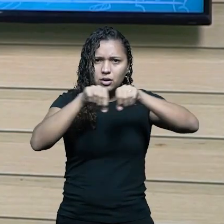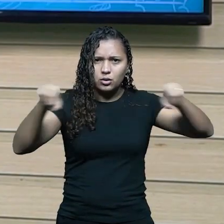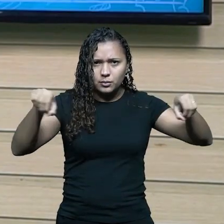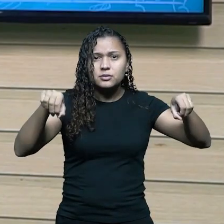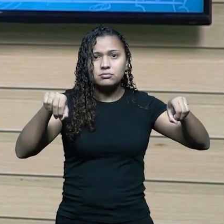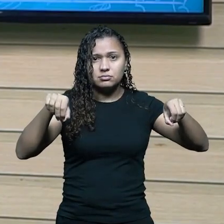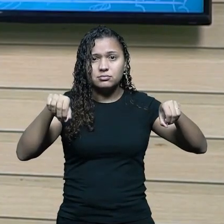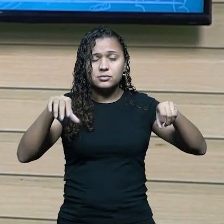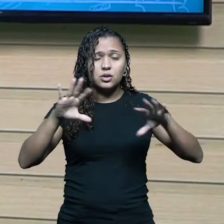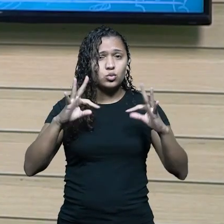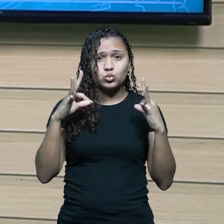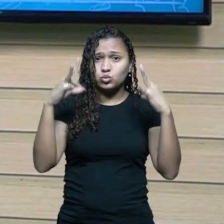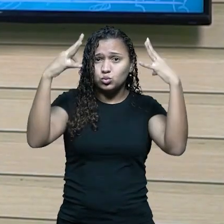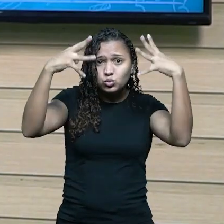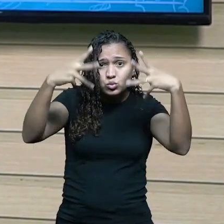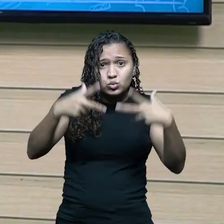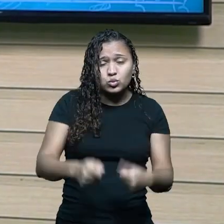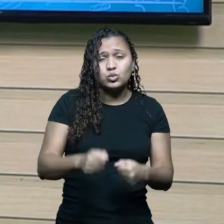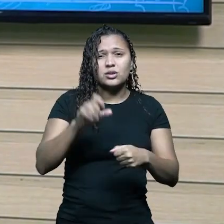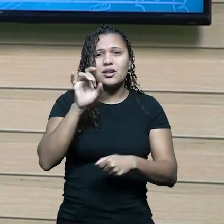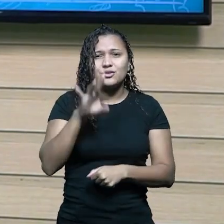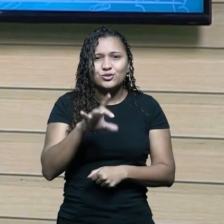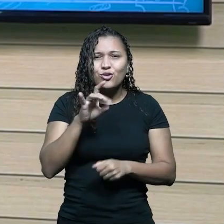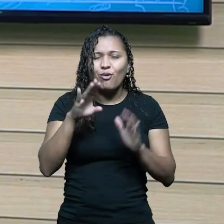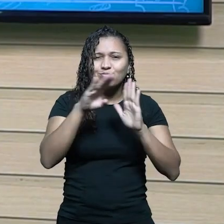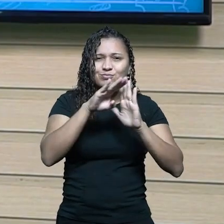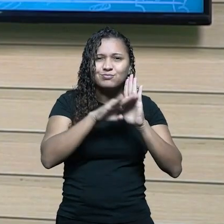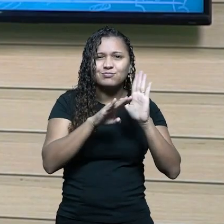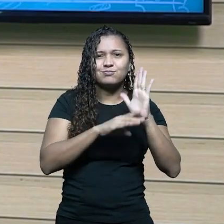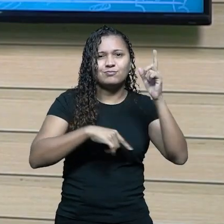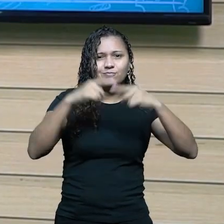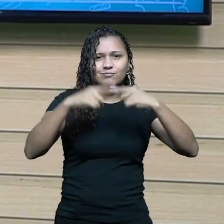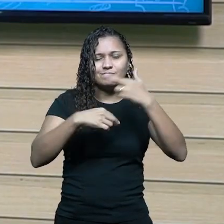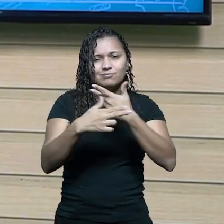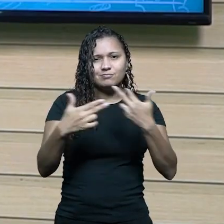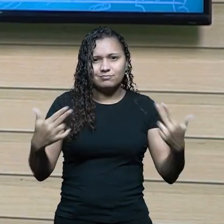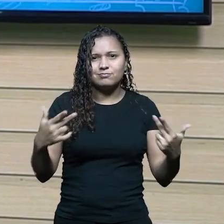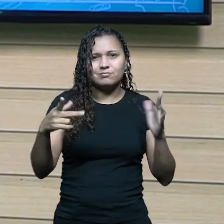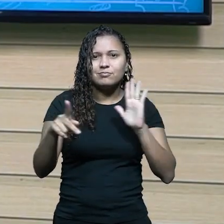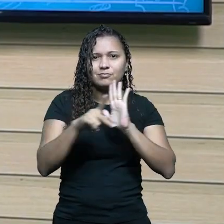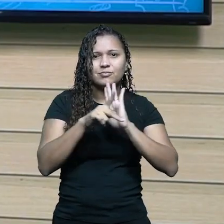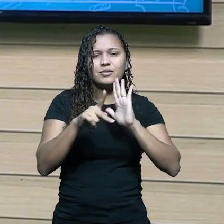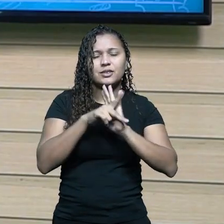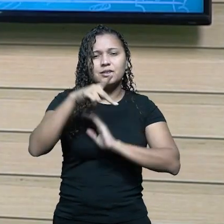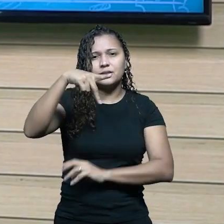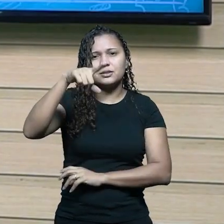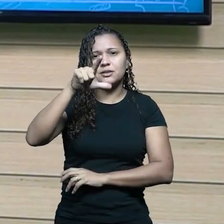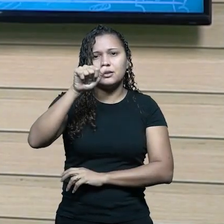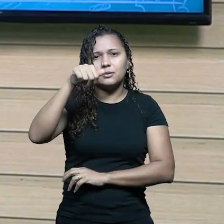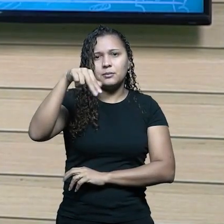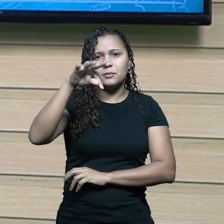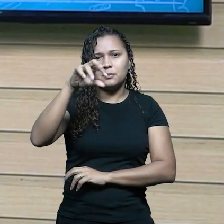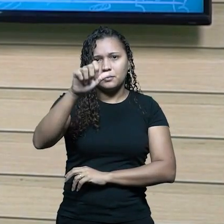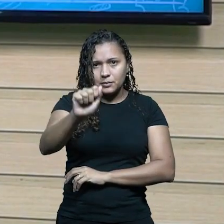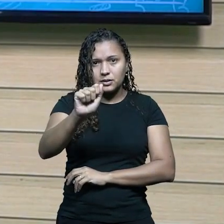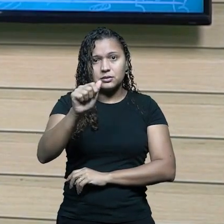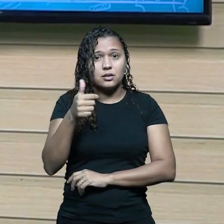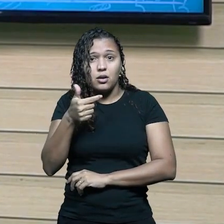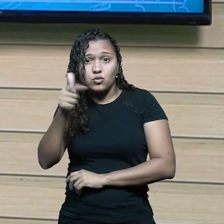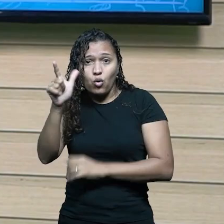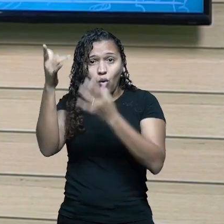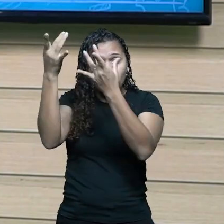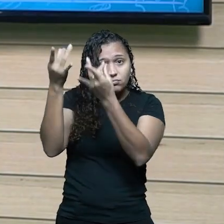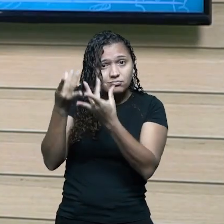da planta de tubulação. Tudo aqui é apenas a lista dos elementos que estarão presentes naquela